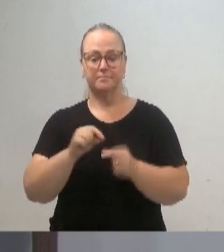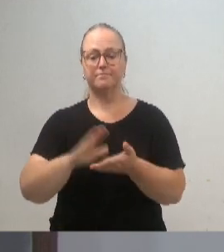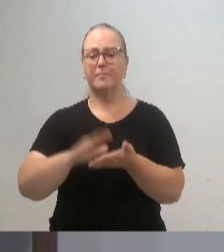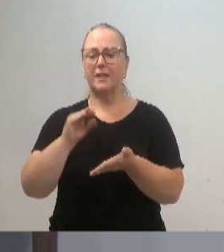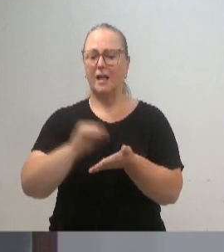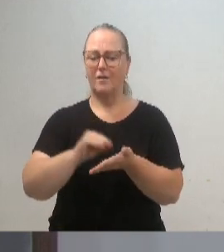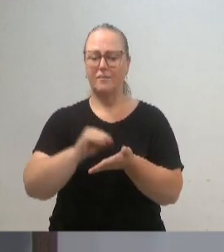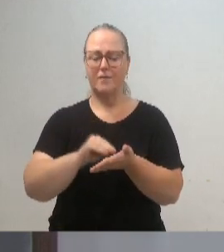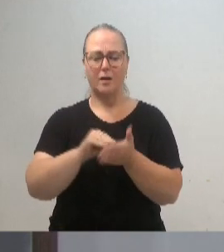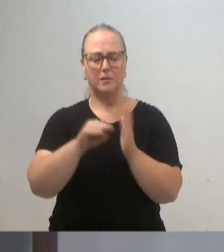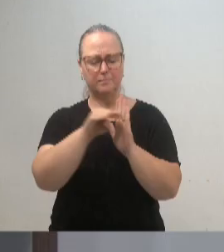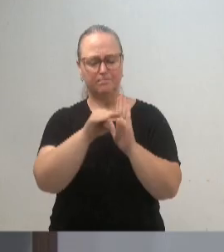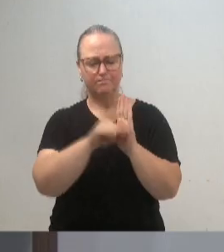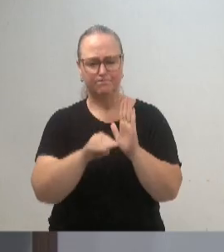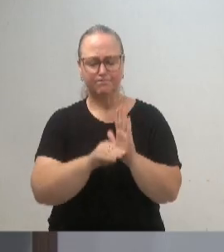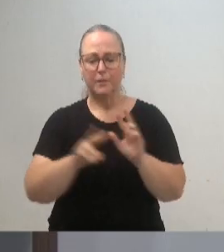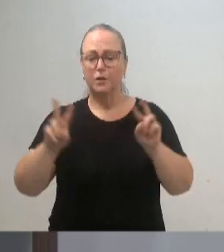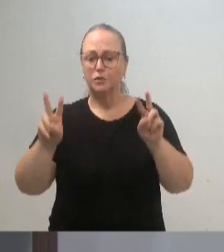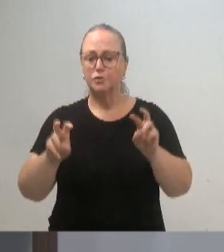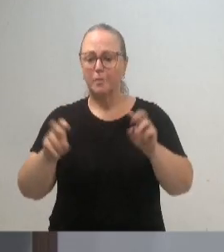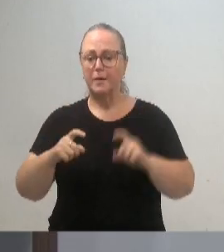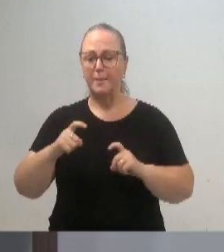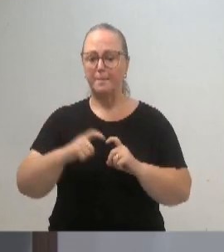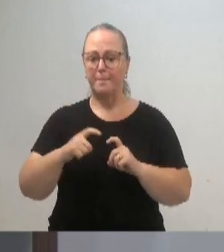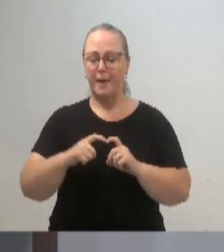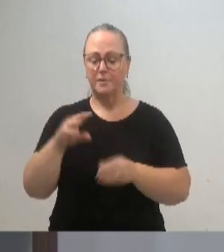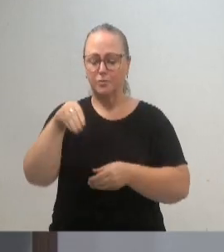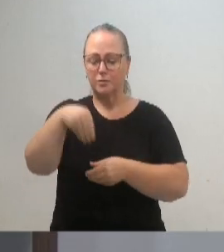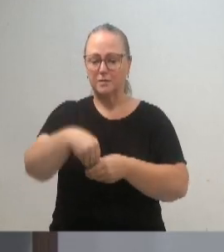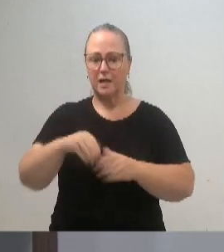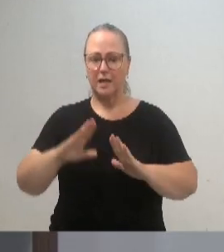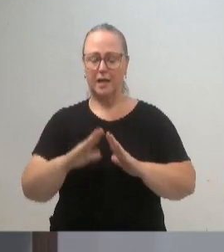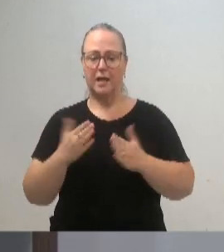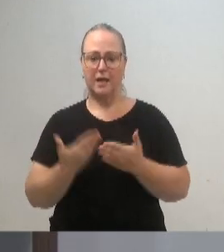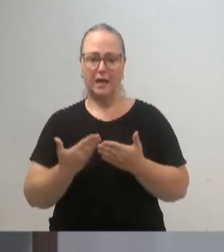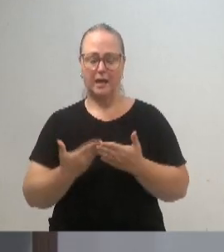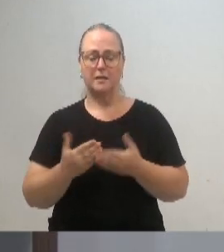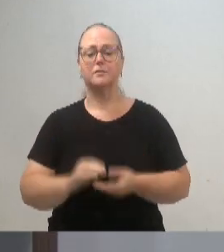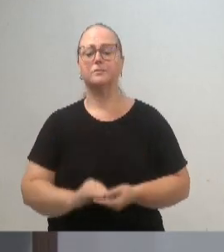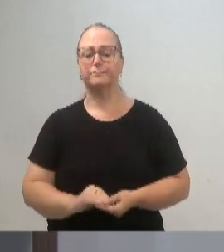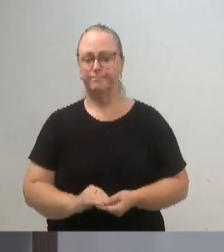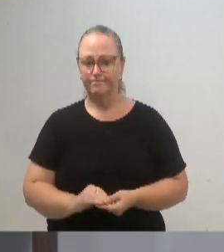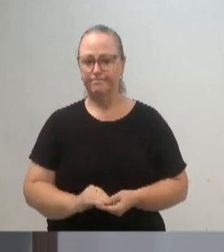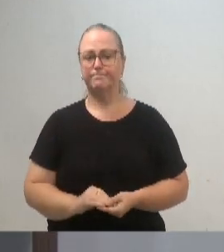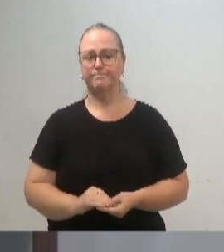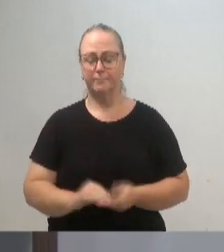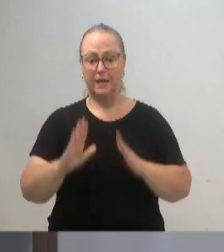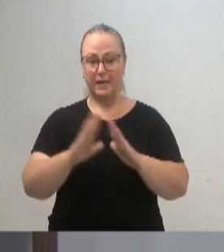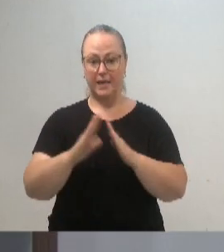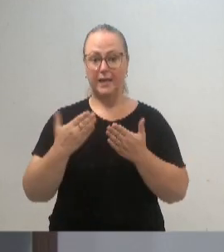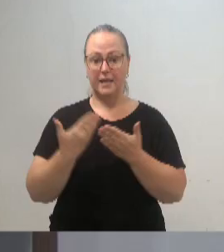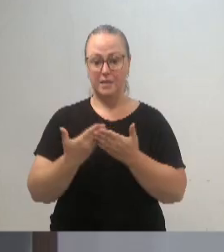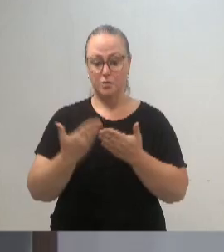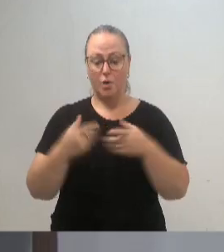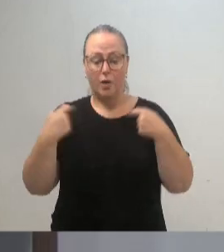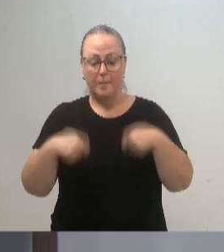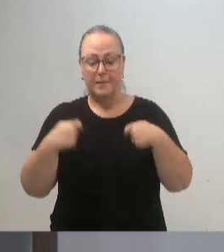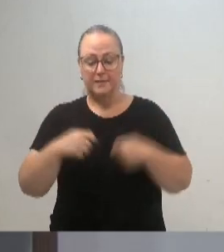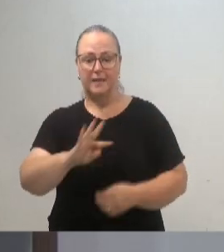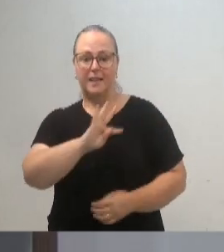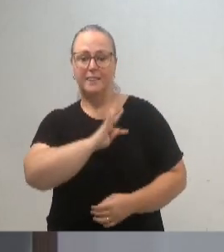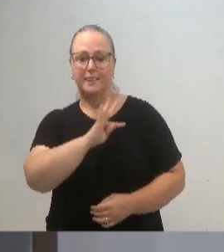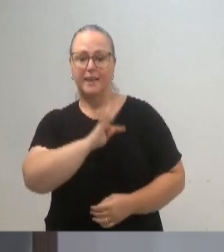regulamentação com assistência médica dentro das escolas. As crianças precisam de auxílio de técnico de